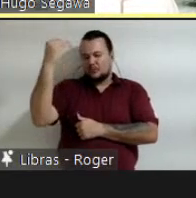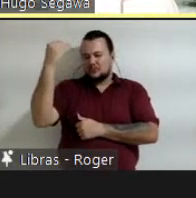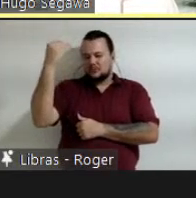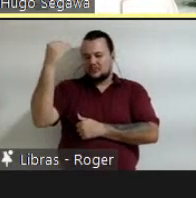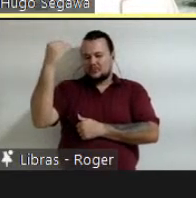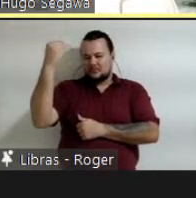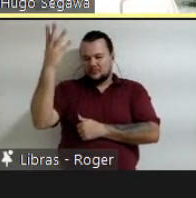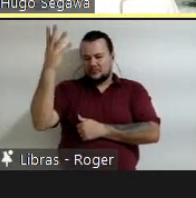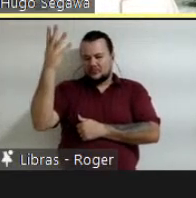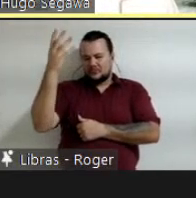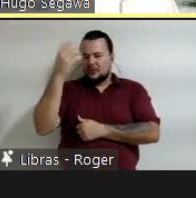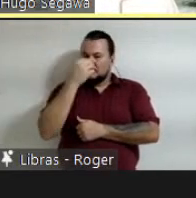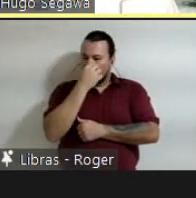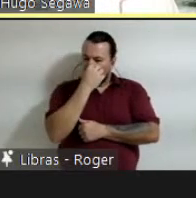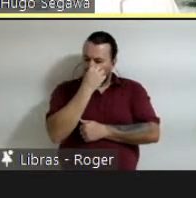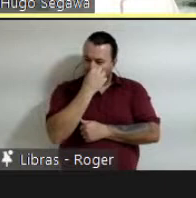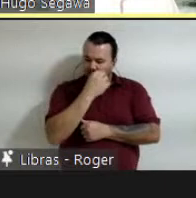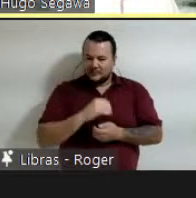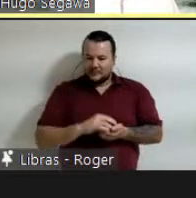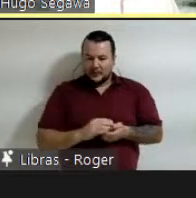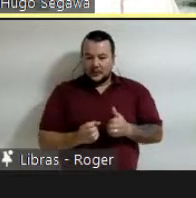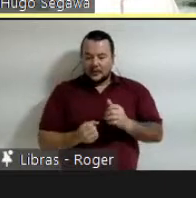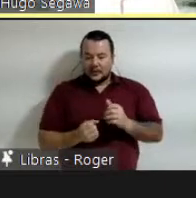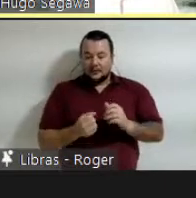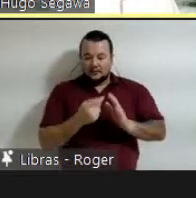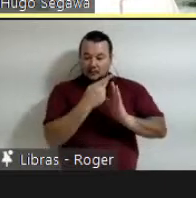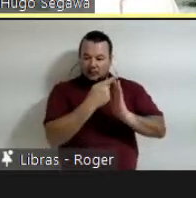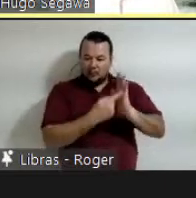em Hansa-Viertel, em Berlim,